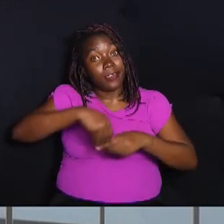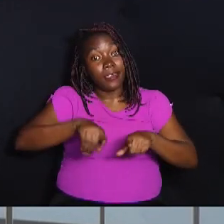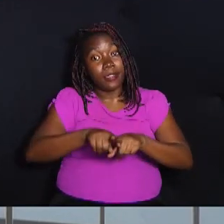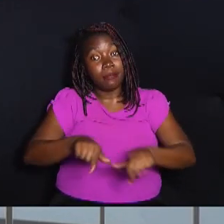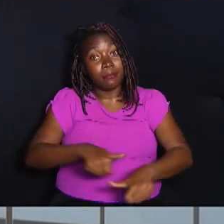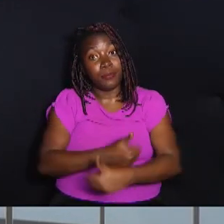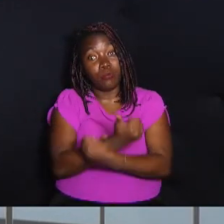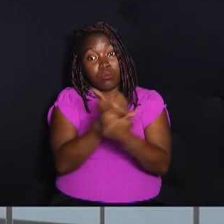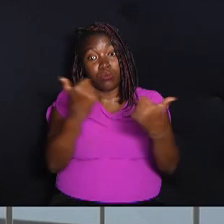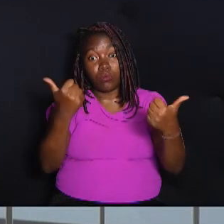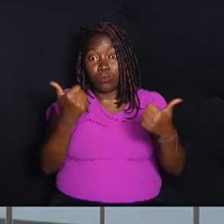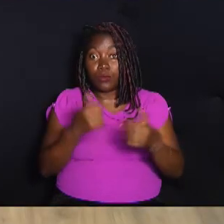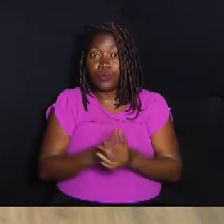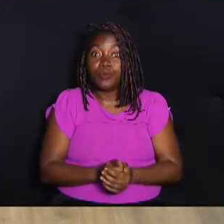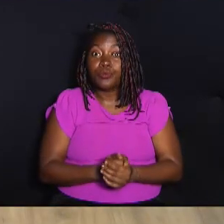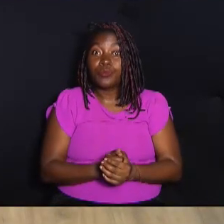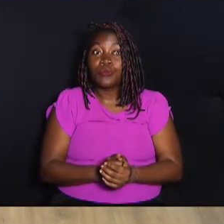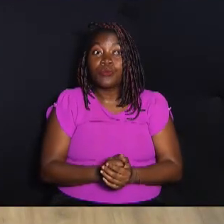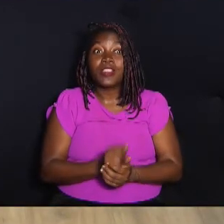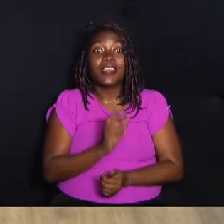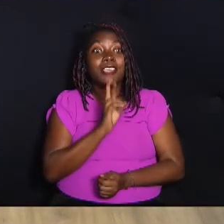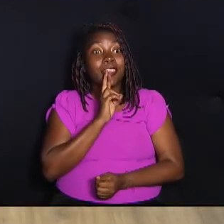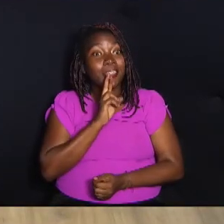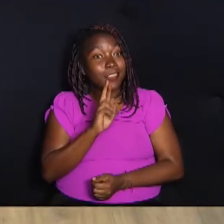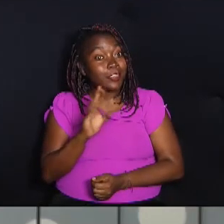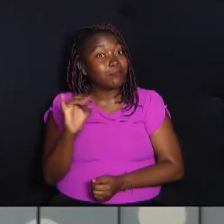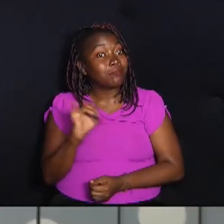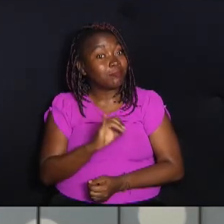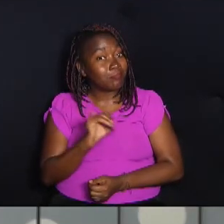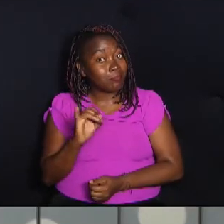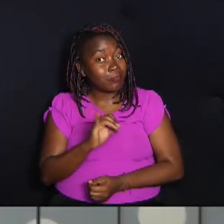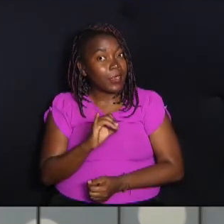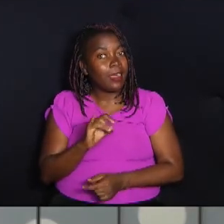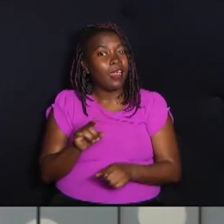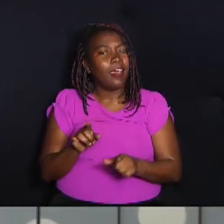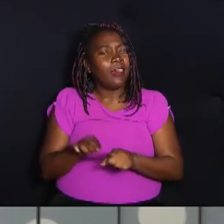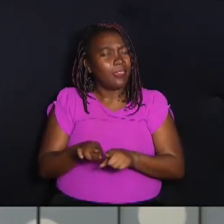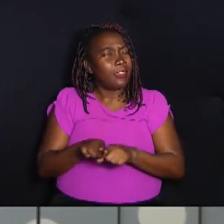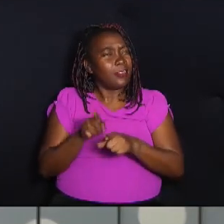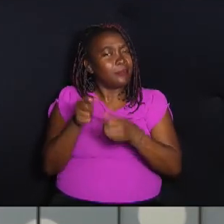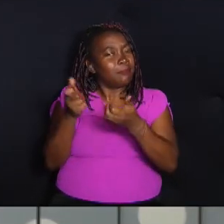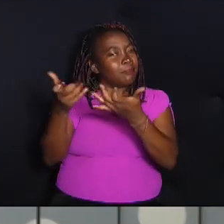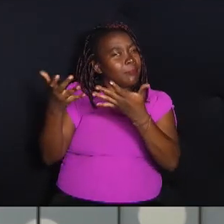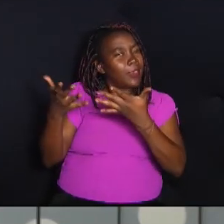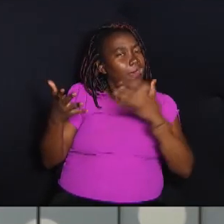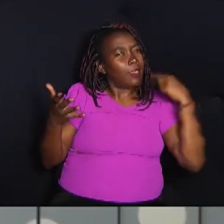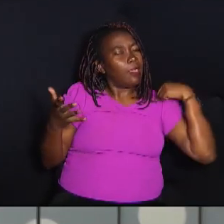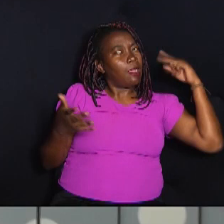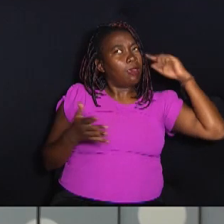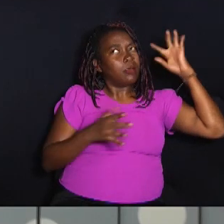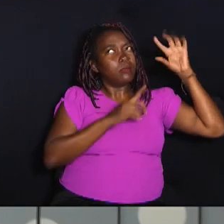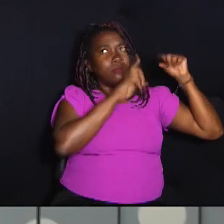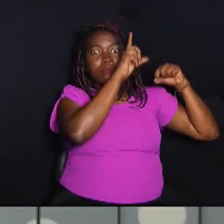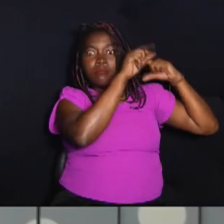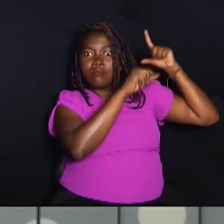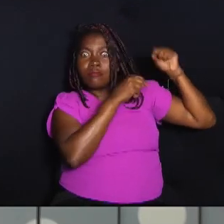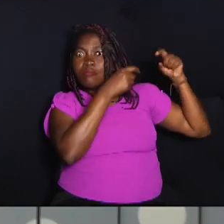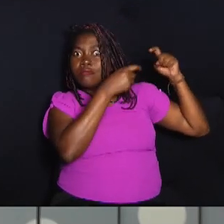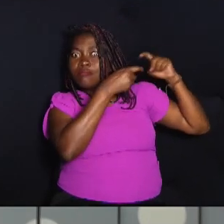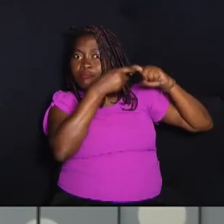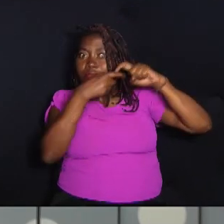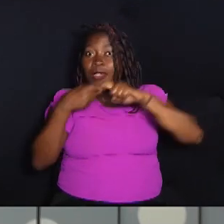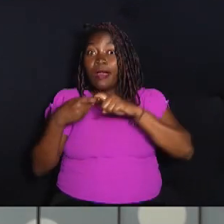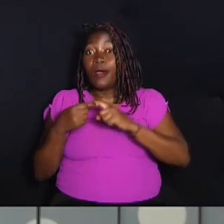melhorar. Resposta interessantíssima, e enquanto você estava falando eu já fui pescando aqui vários ganchos.